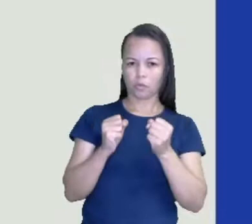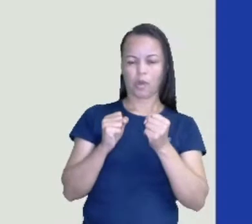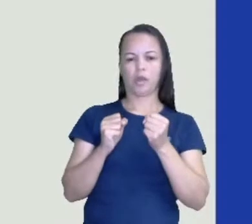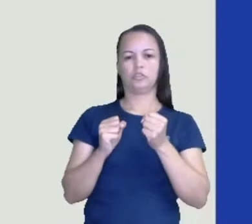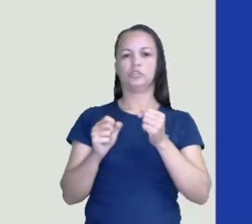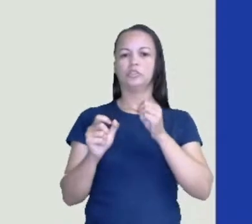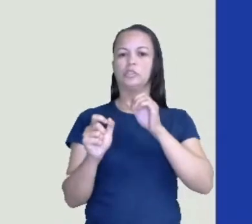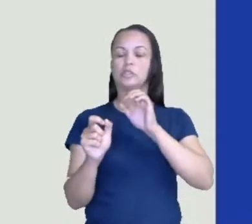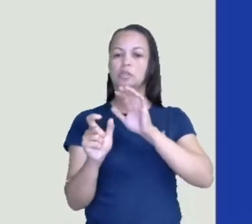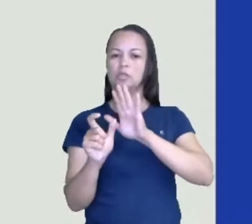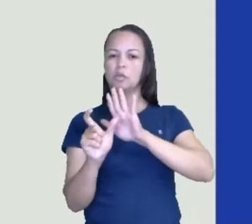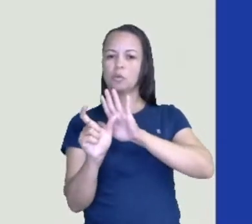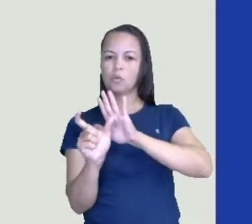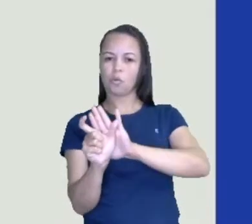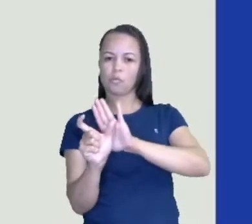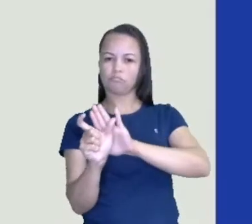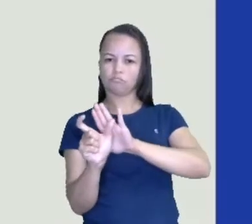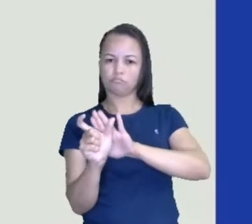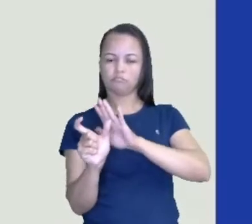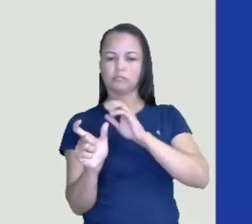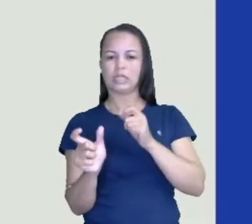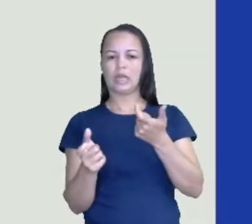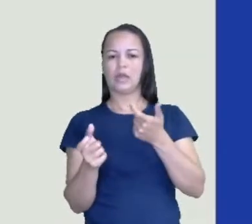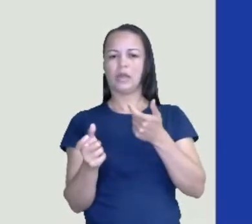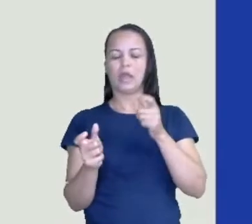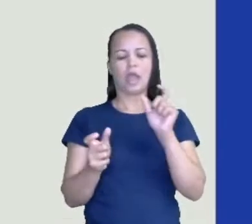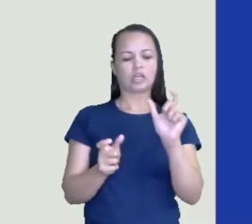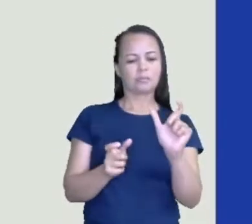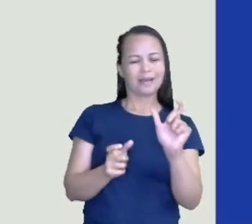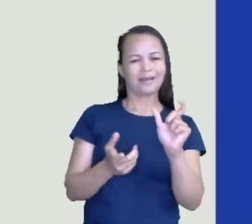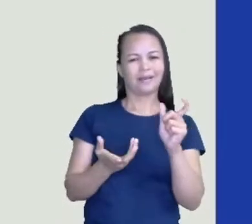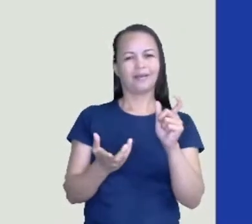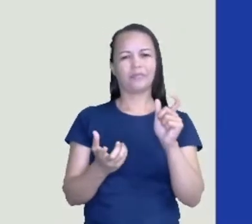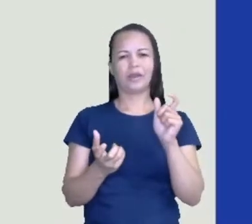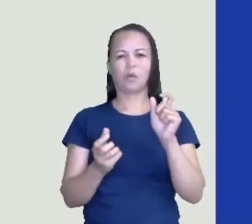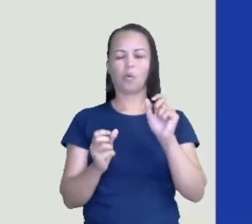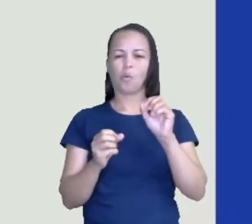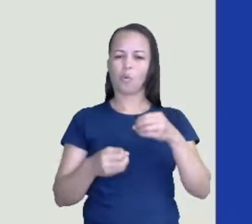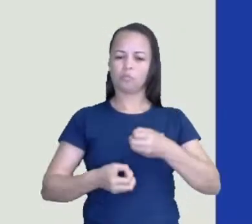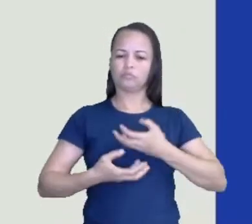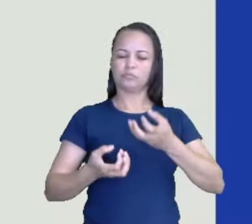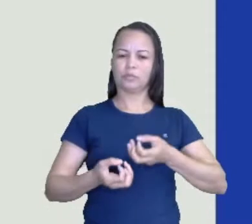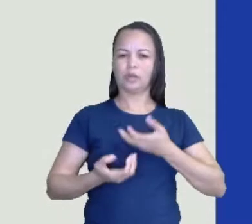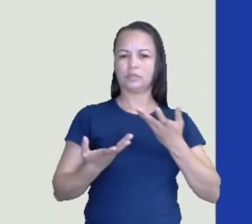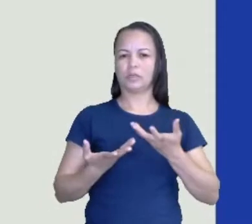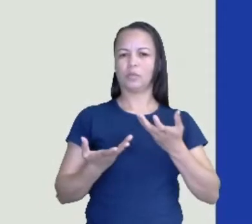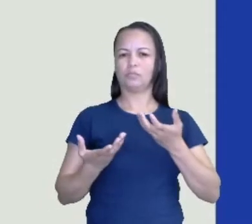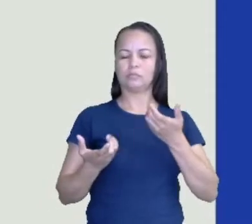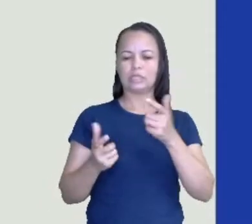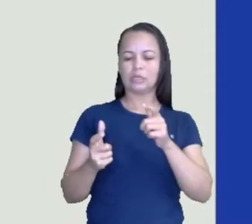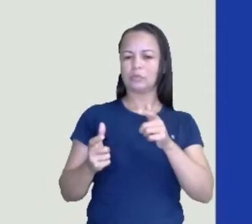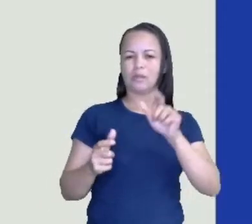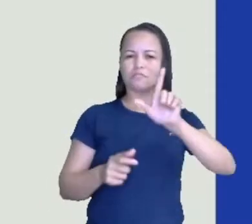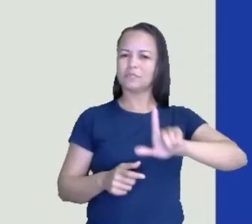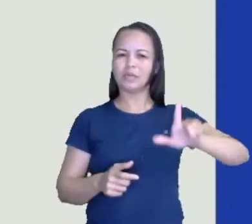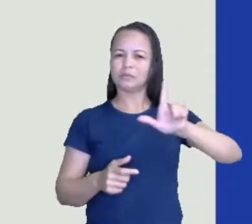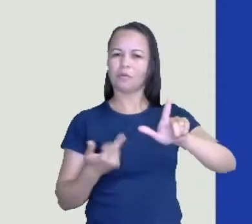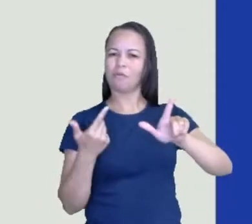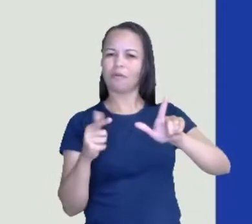conotativa, é o nome que se dá a palavras ou expressões que não carregam o conteúdo literal.